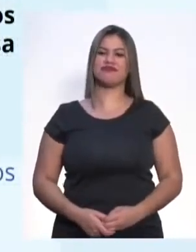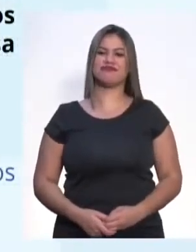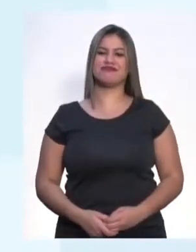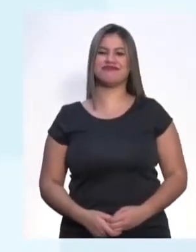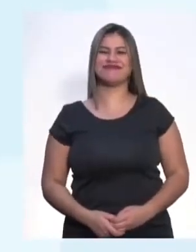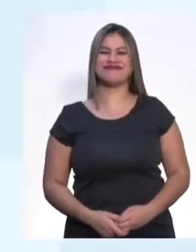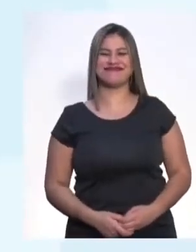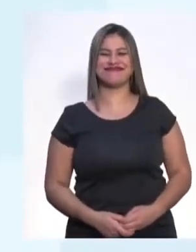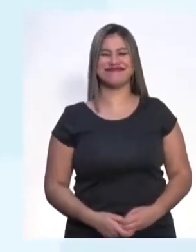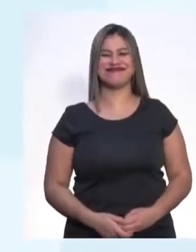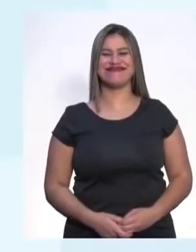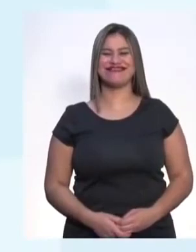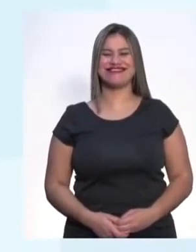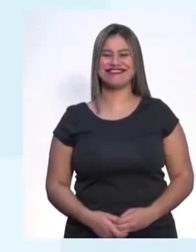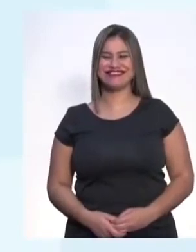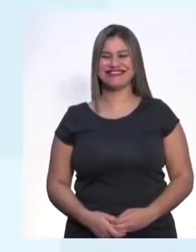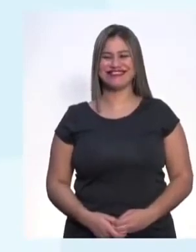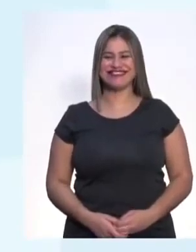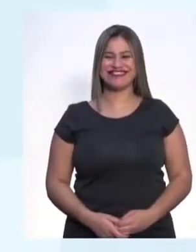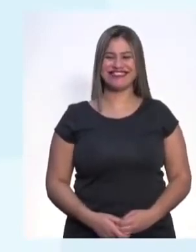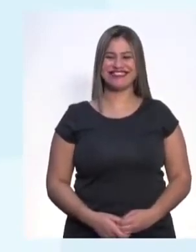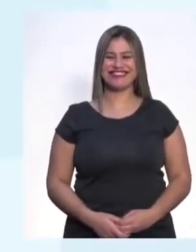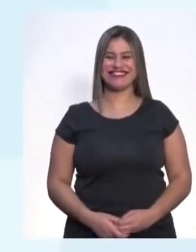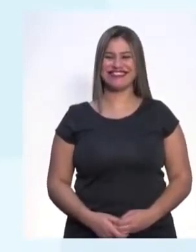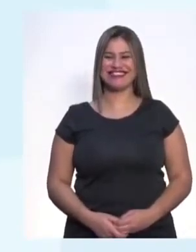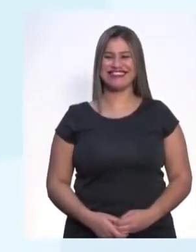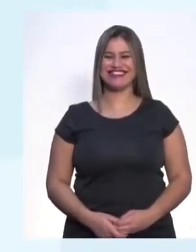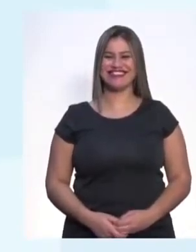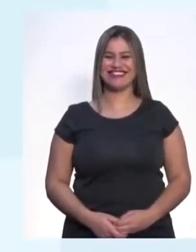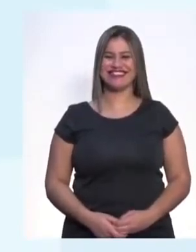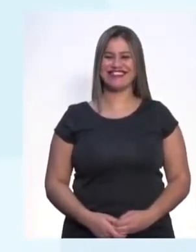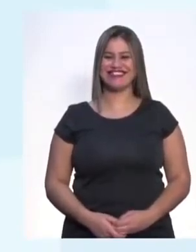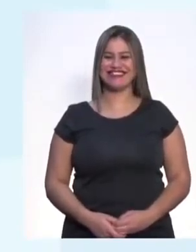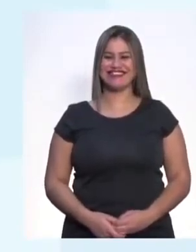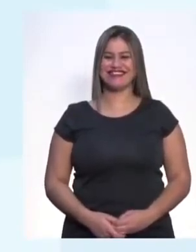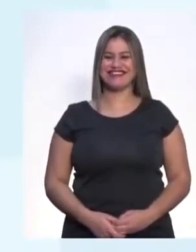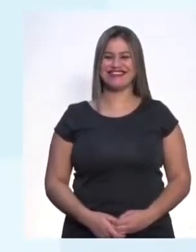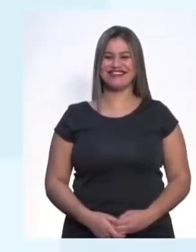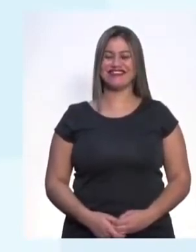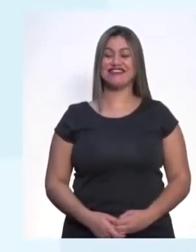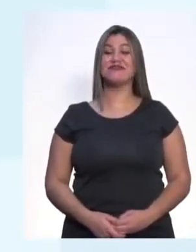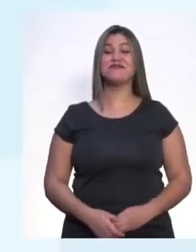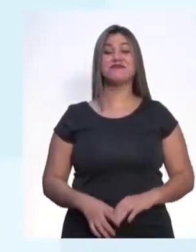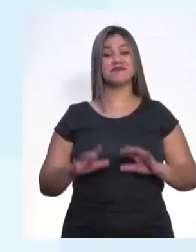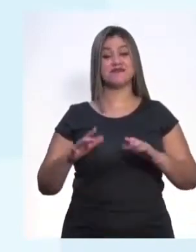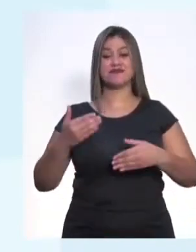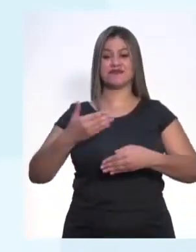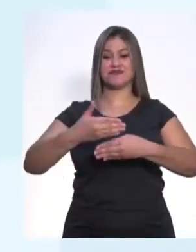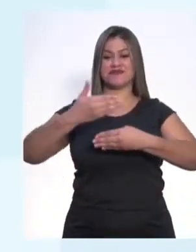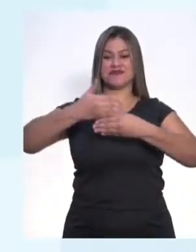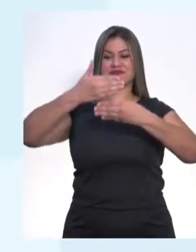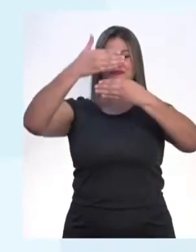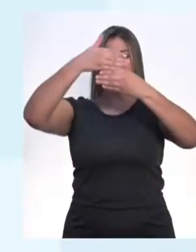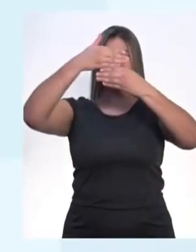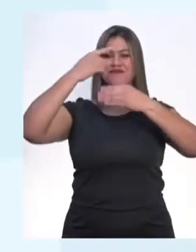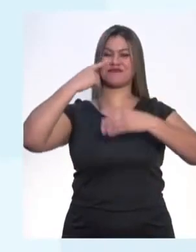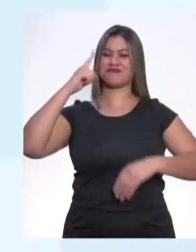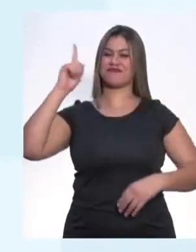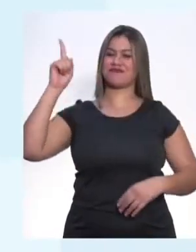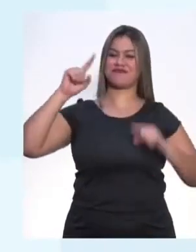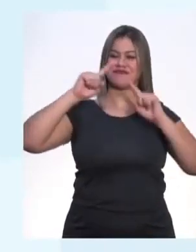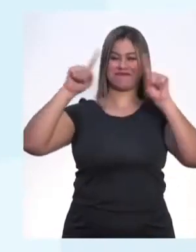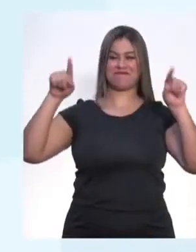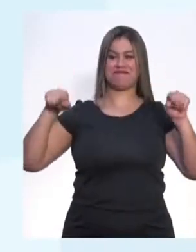Opa. Deixa eu mudar de slide. Deixa eu fazer a caneta funcionar. Canetinha, vamos lá. Então, a gente tem um muro, né, um retângulo, muito bem feito